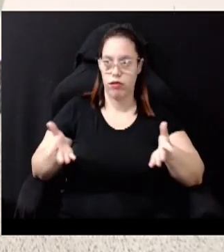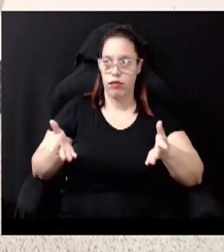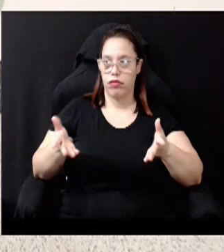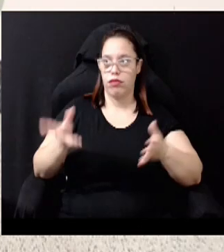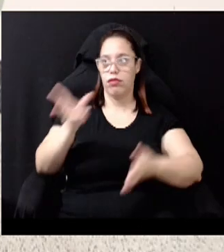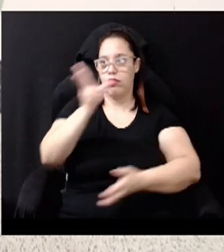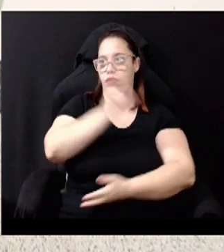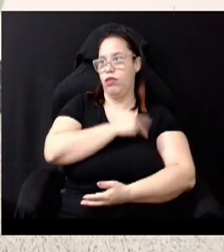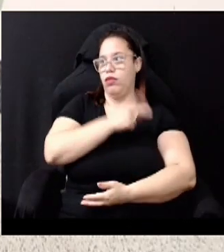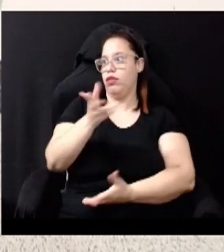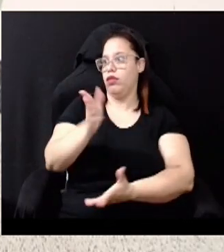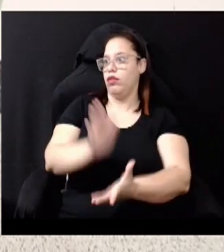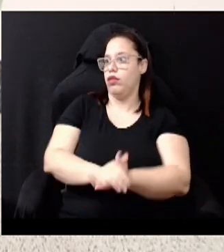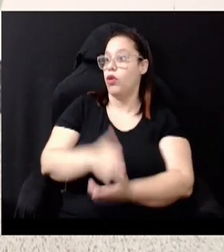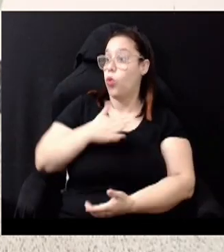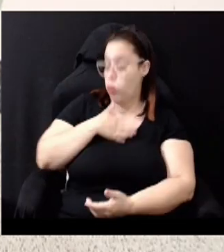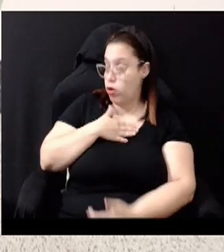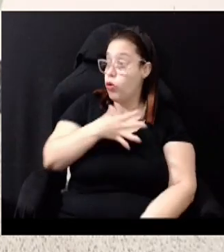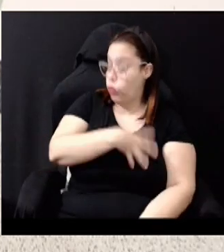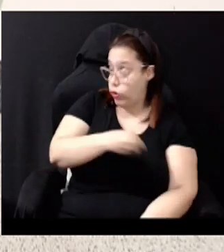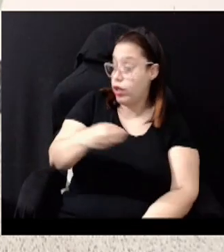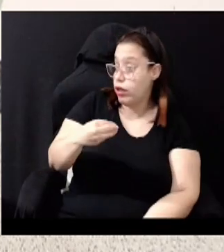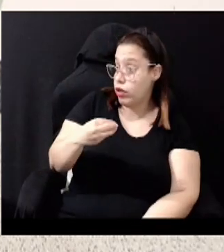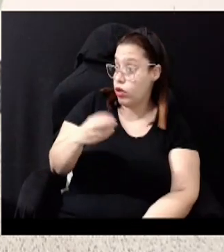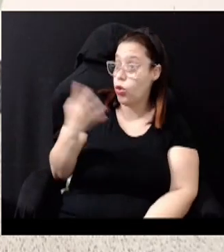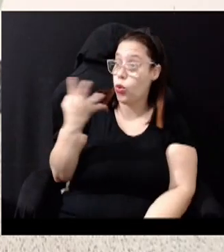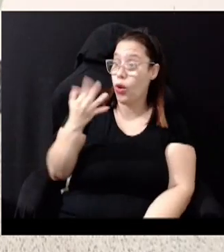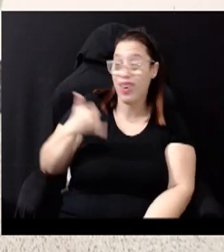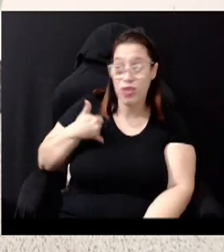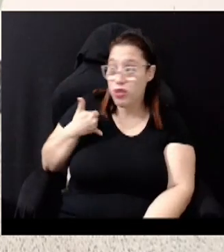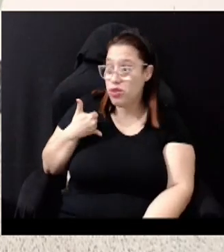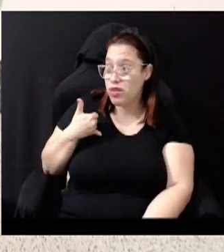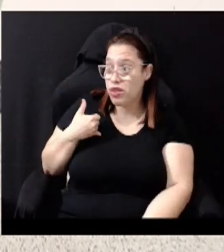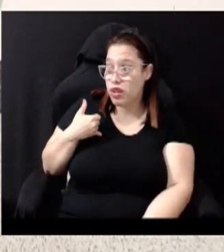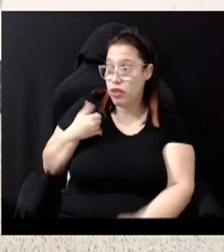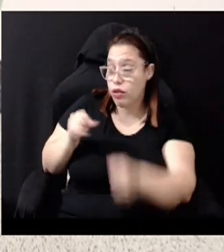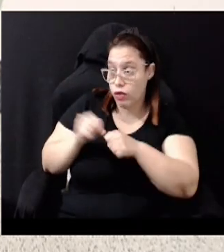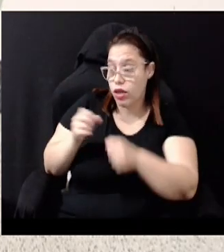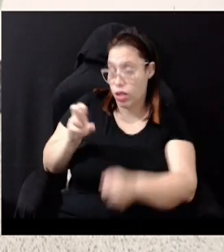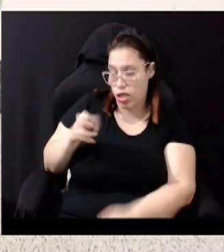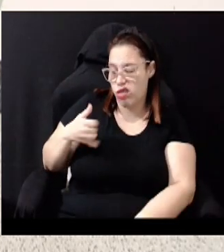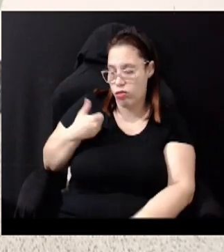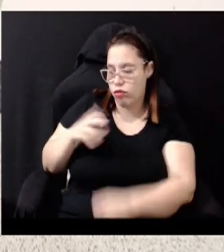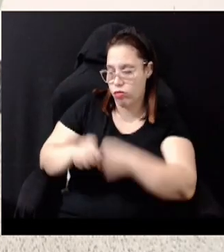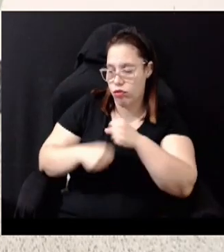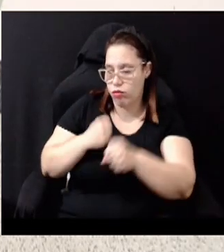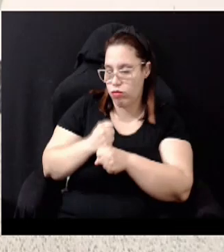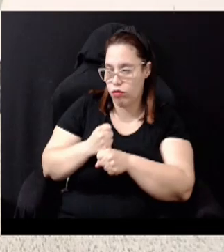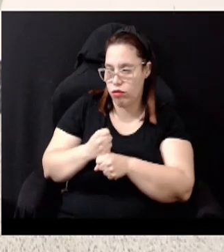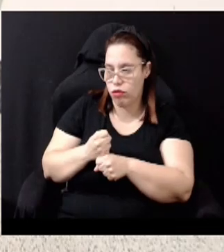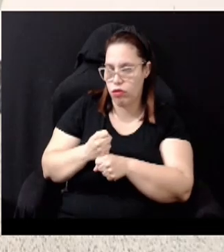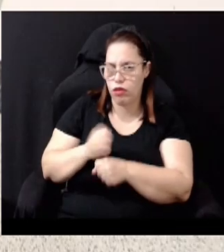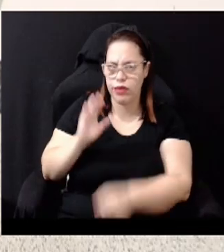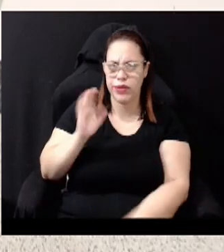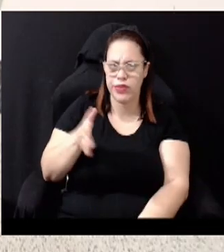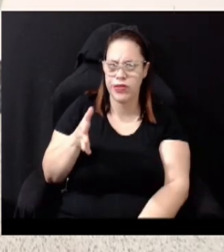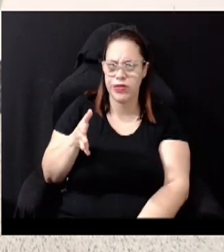Porque o meu filho, ele tem 4 anos de idade, vai fazer 5 esse ano, cara, ele já